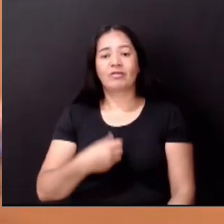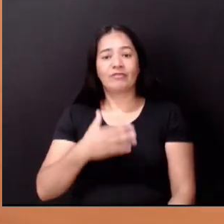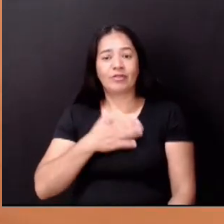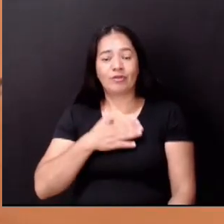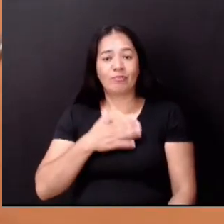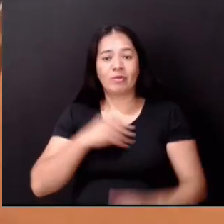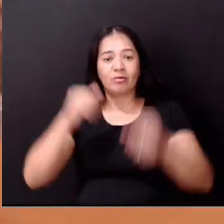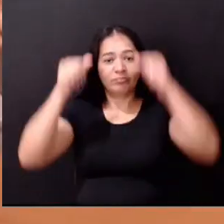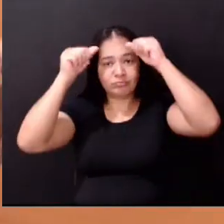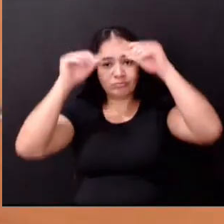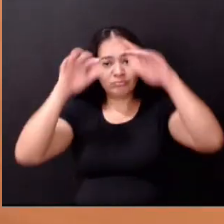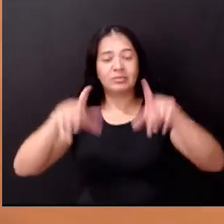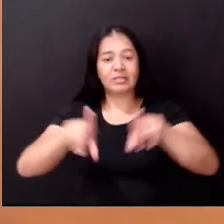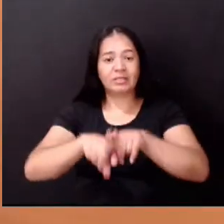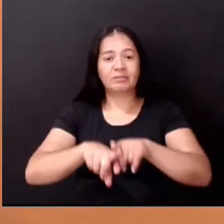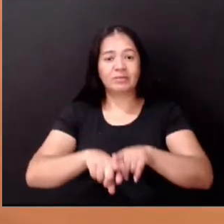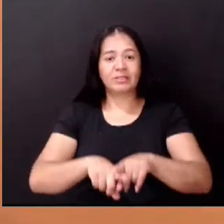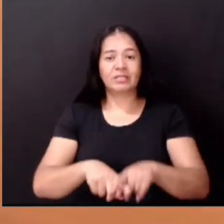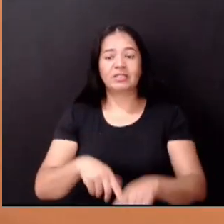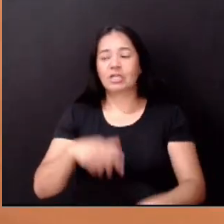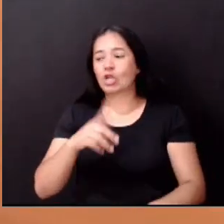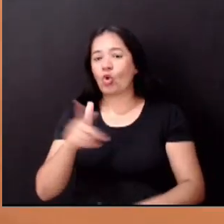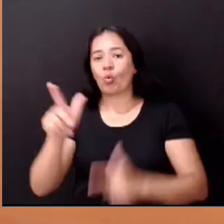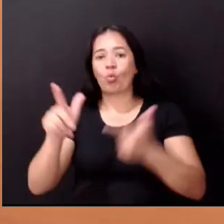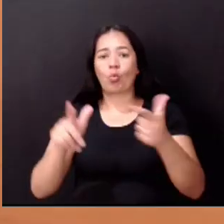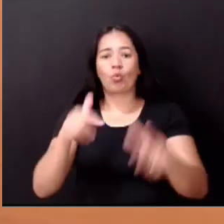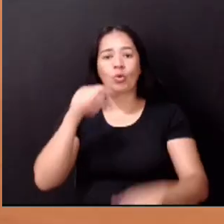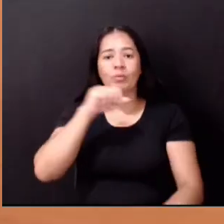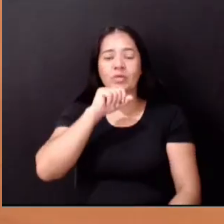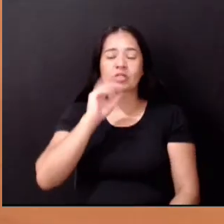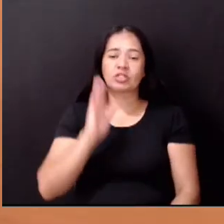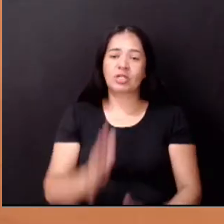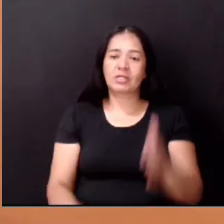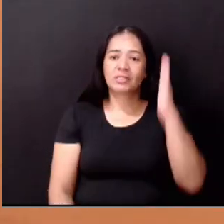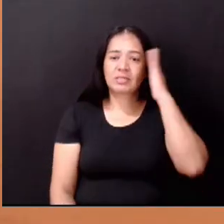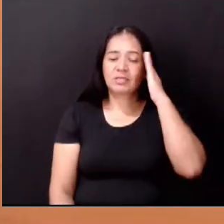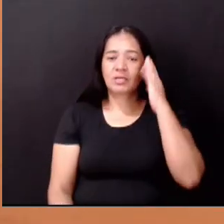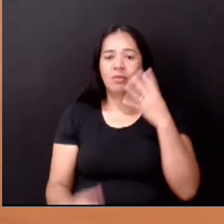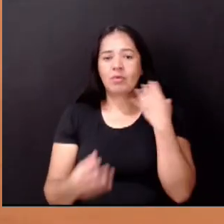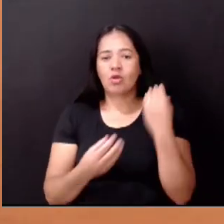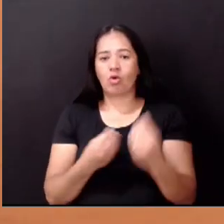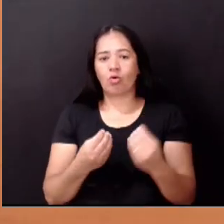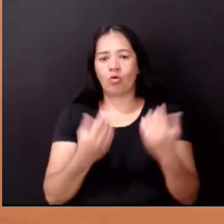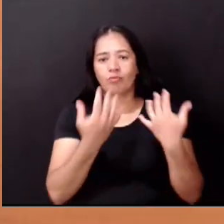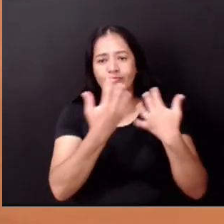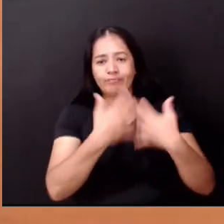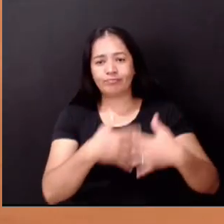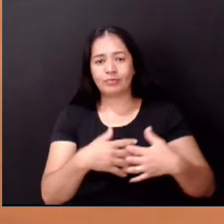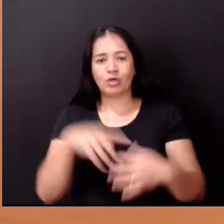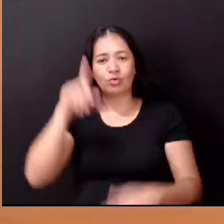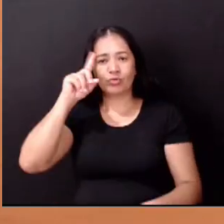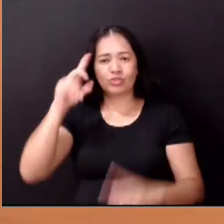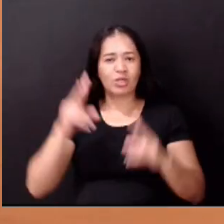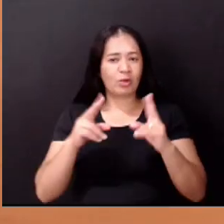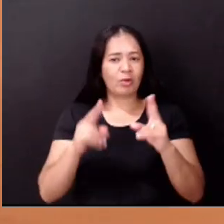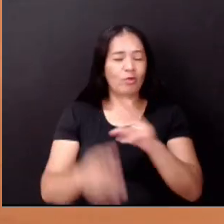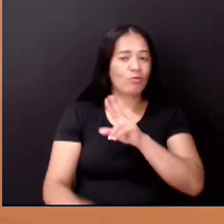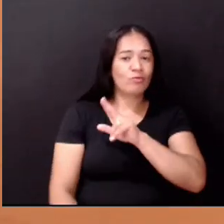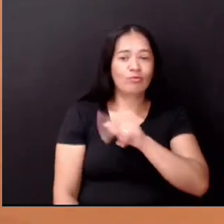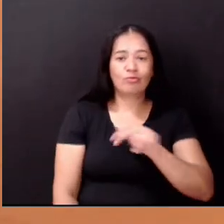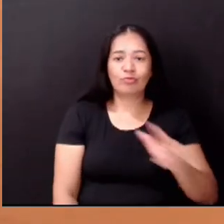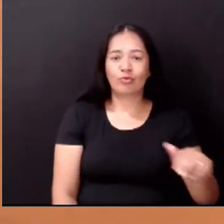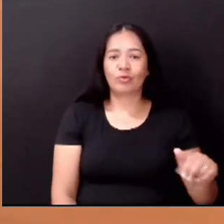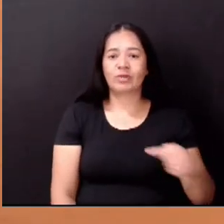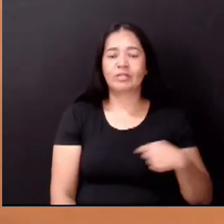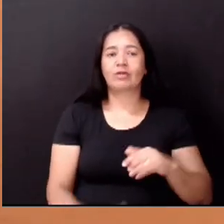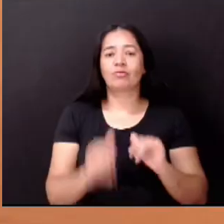falado, né, como a gente bem sabe como que funciona. Os dias nunca são iguais. E eu costumo dizer assim que a luta da